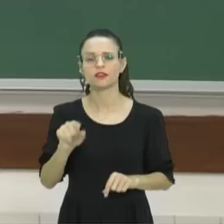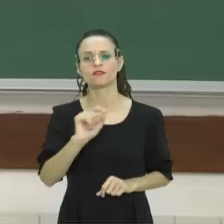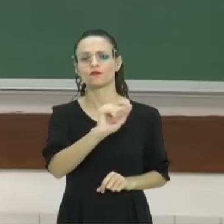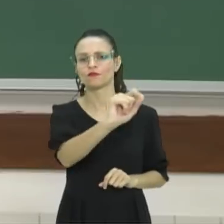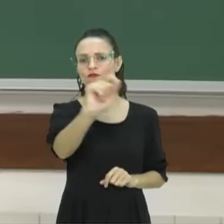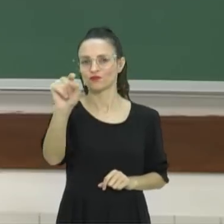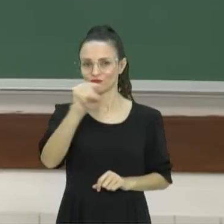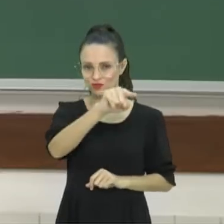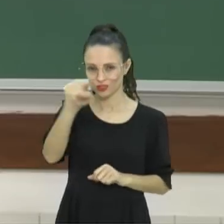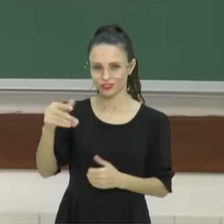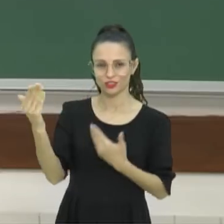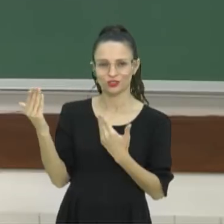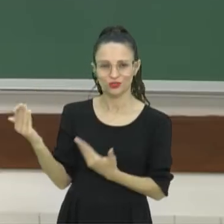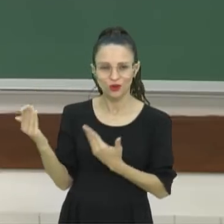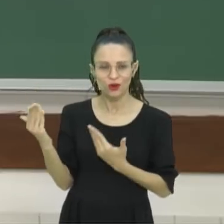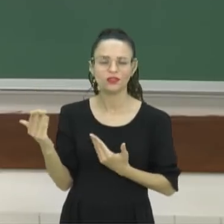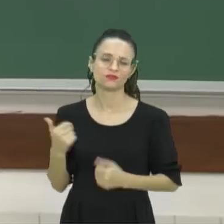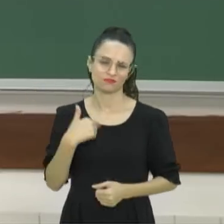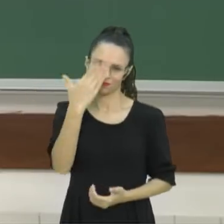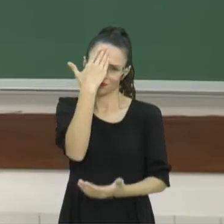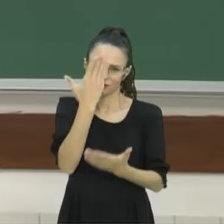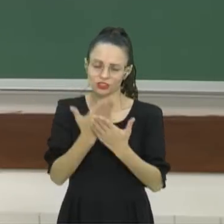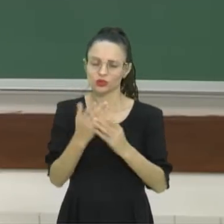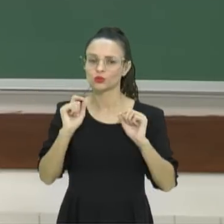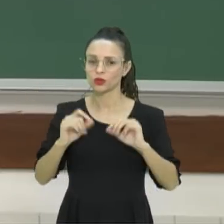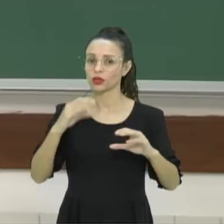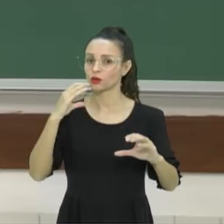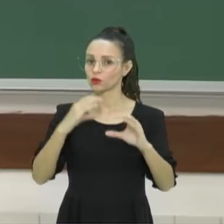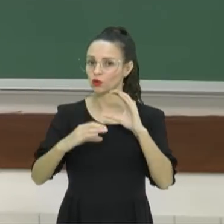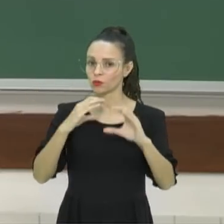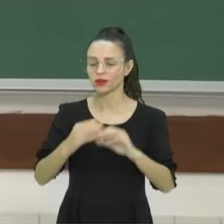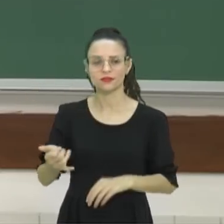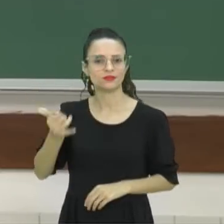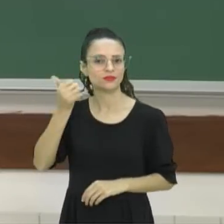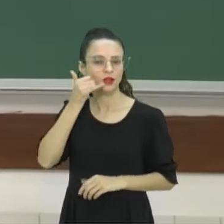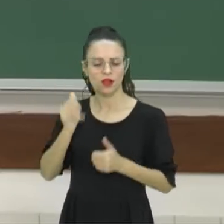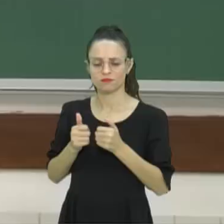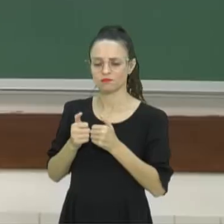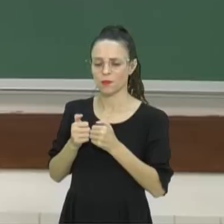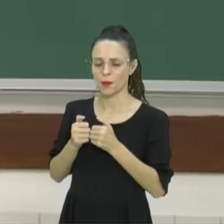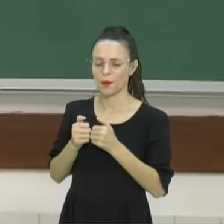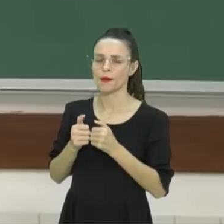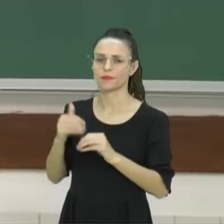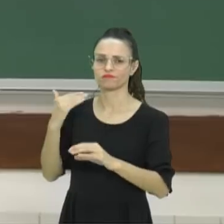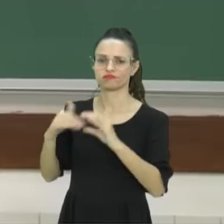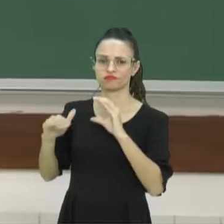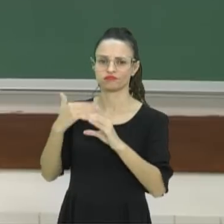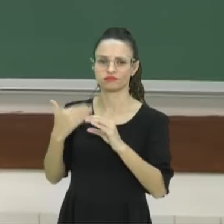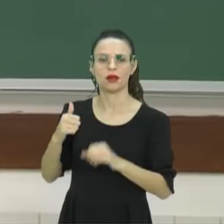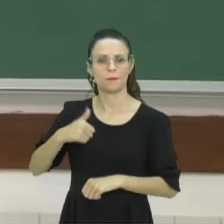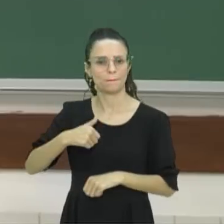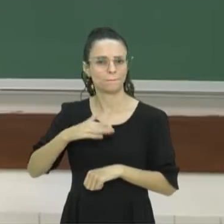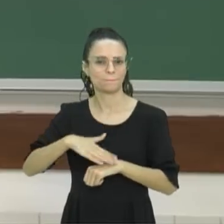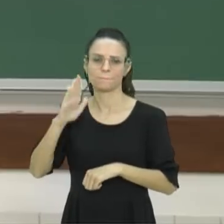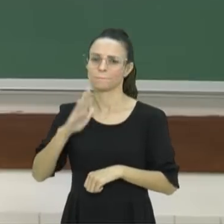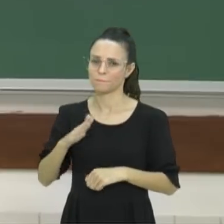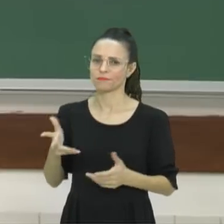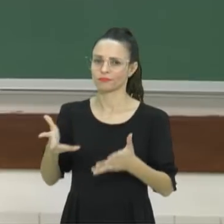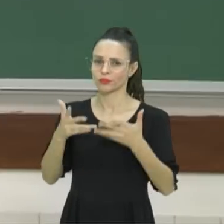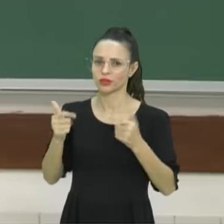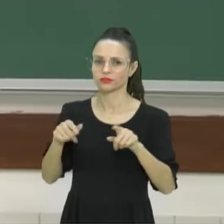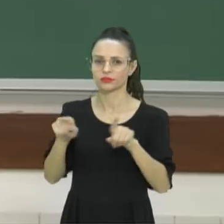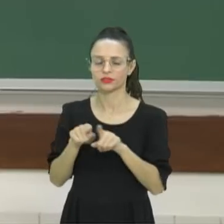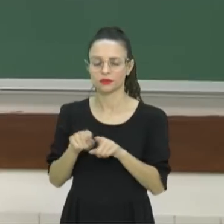vocês jovens, eu acredito que a comunicação pelo celular é ainda mais eficiente e faz